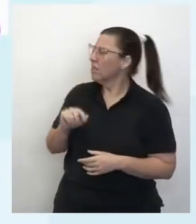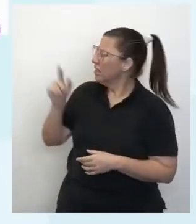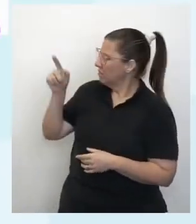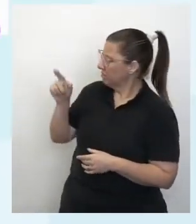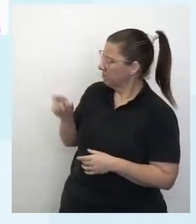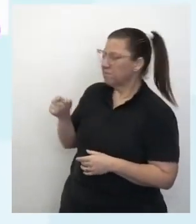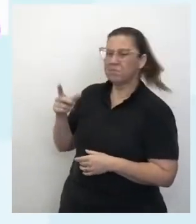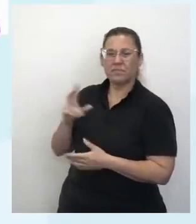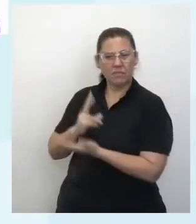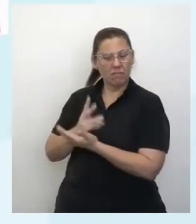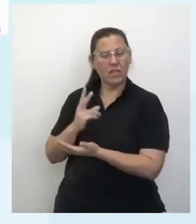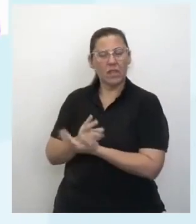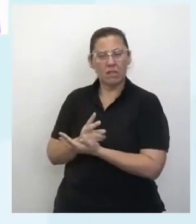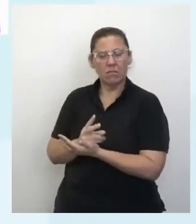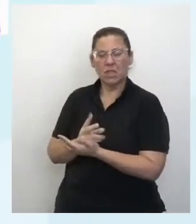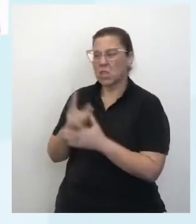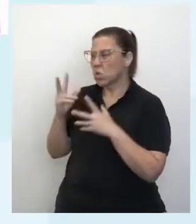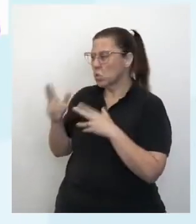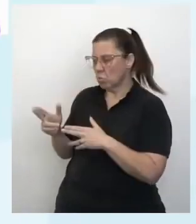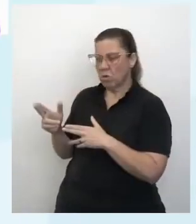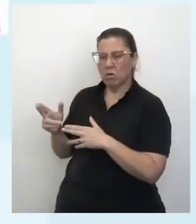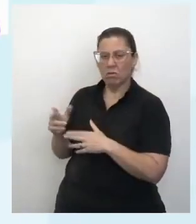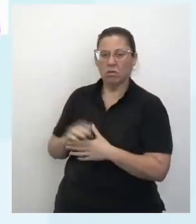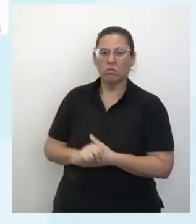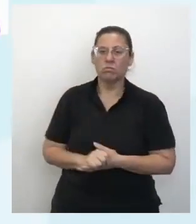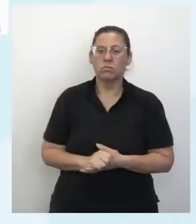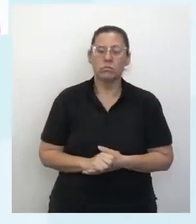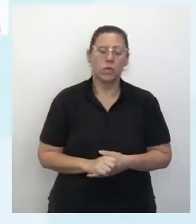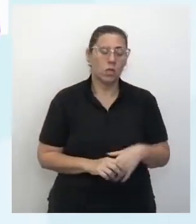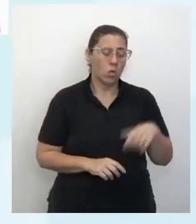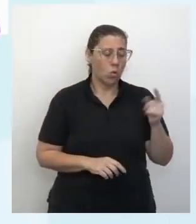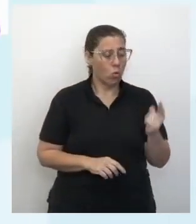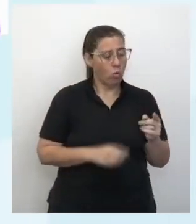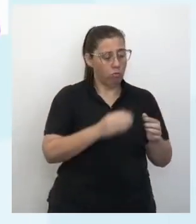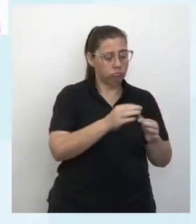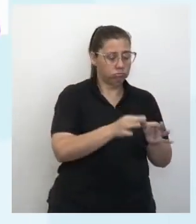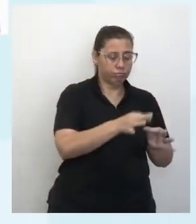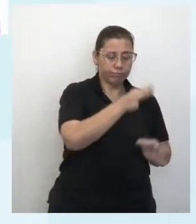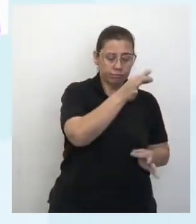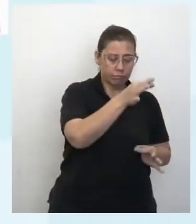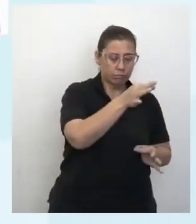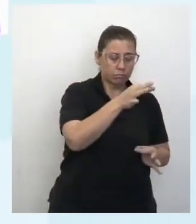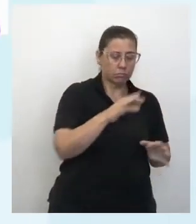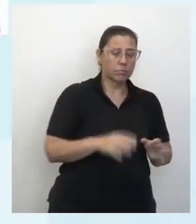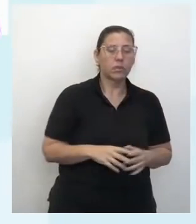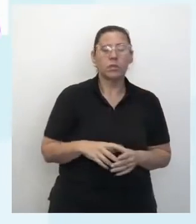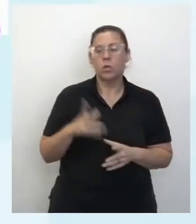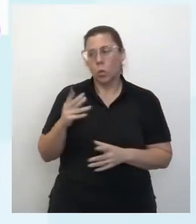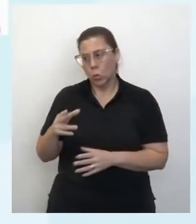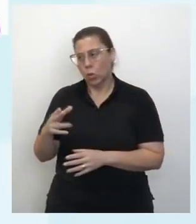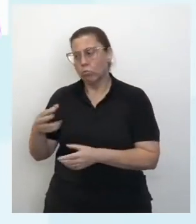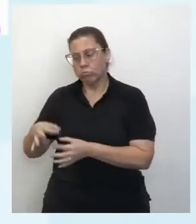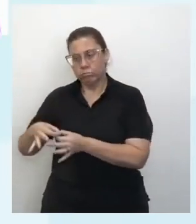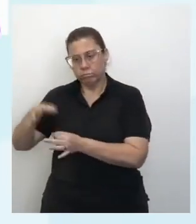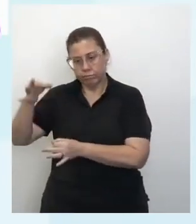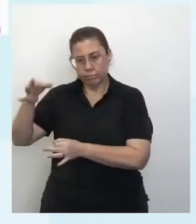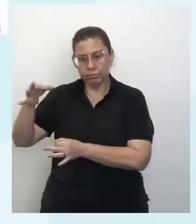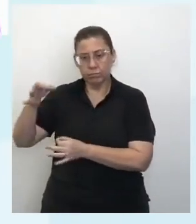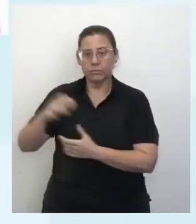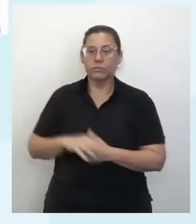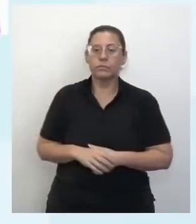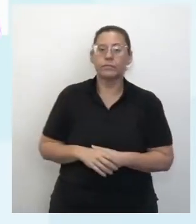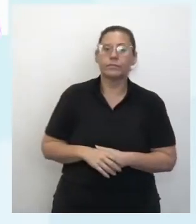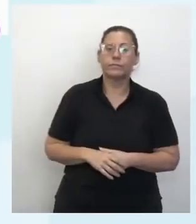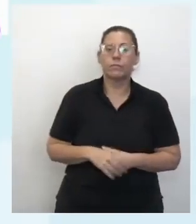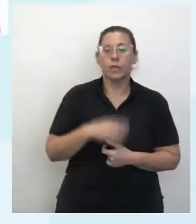ele é correspondente ao maior do grande. O lado médio do pequeno, ele é correspondente ao lado médio do grande e assim